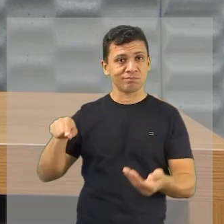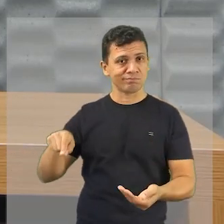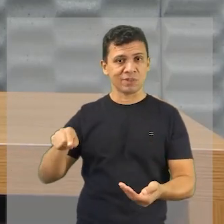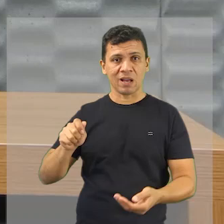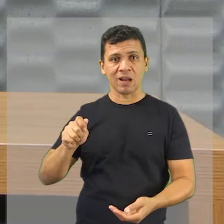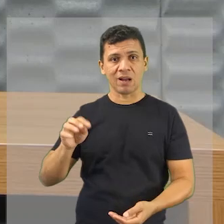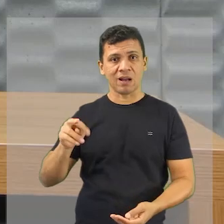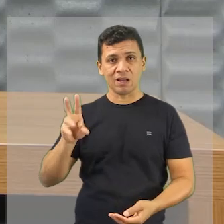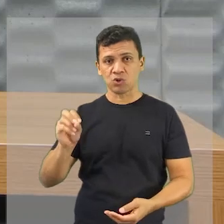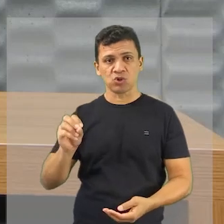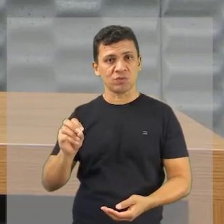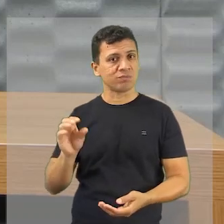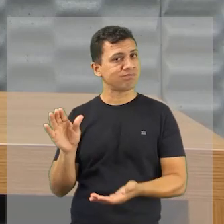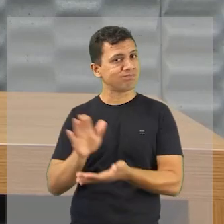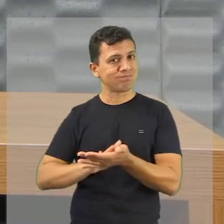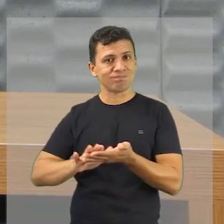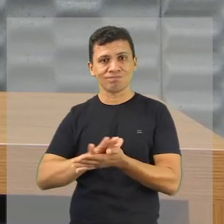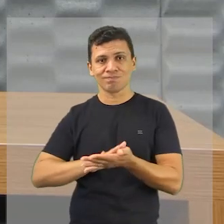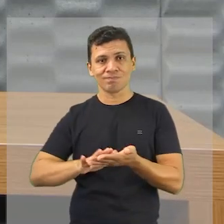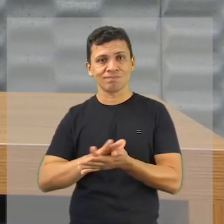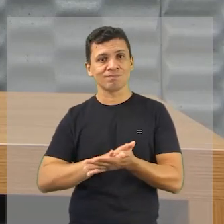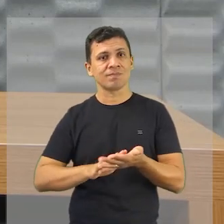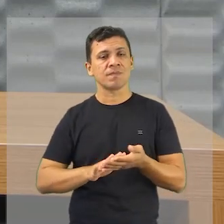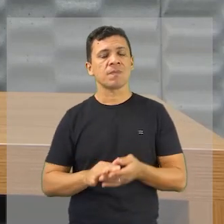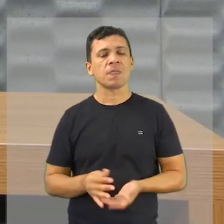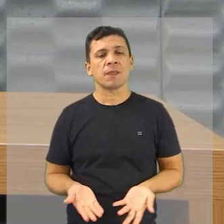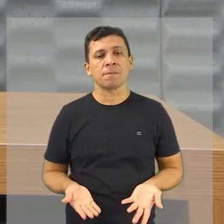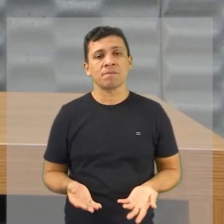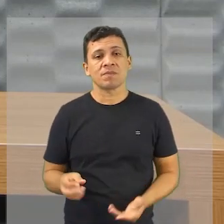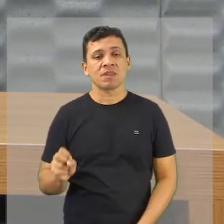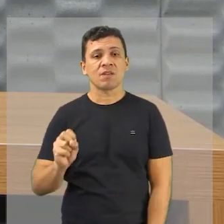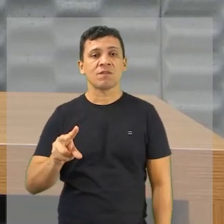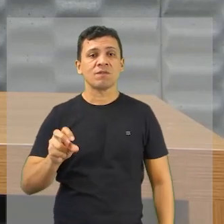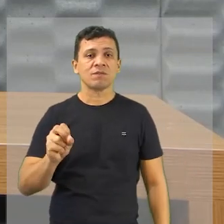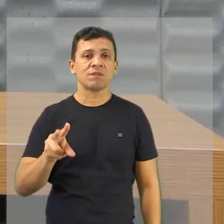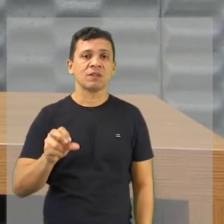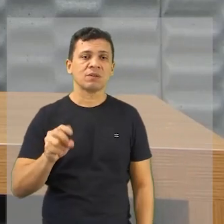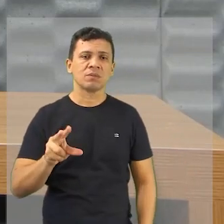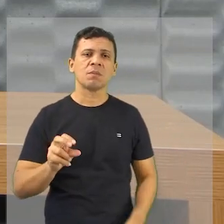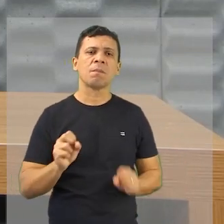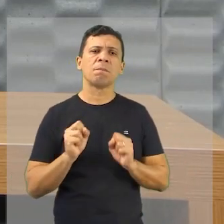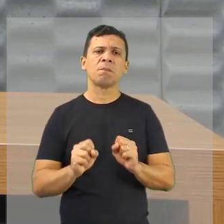de uma célula hospedeira, né? E a gente sabe que os vírus, eles